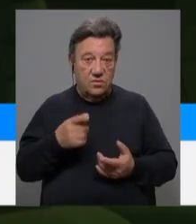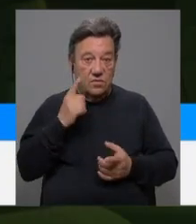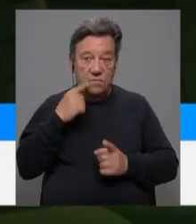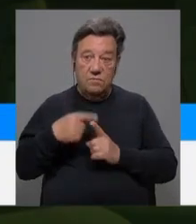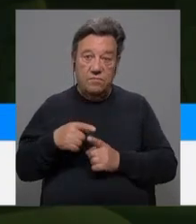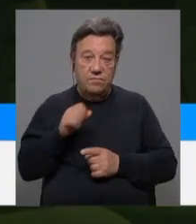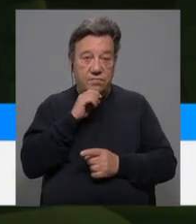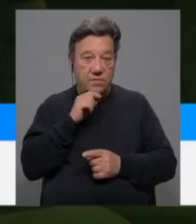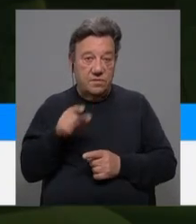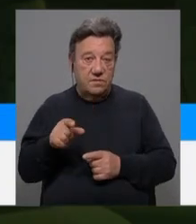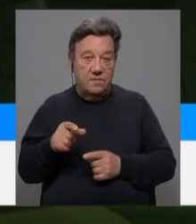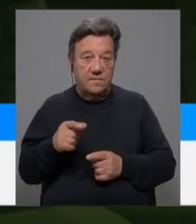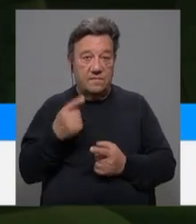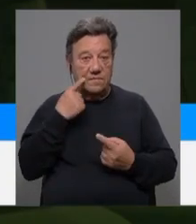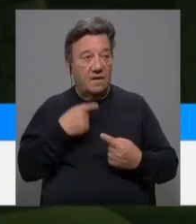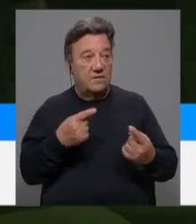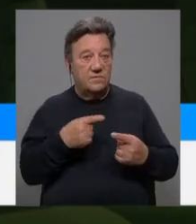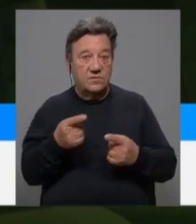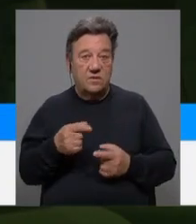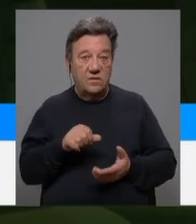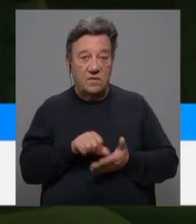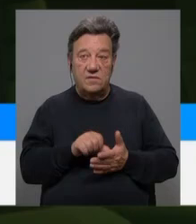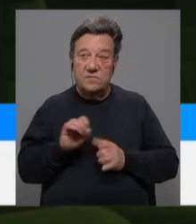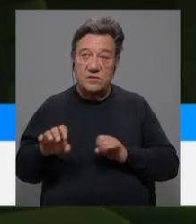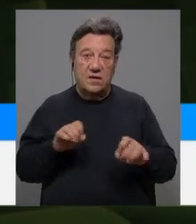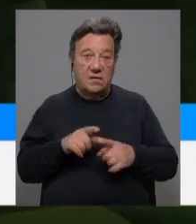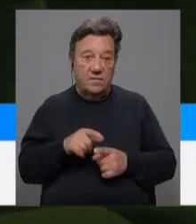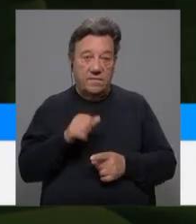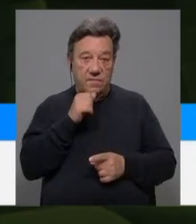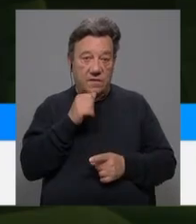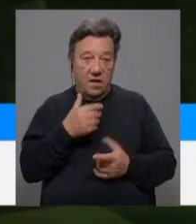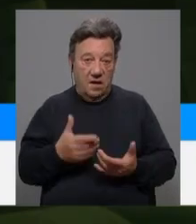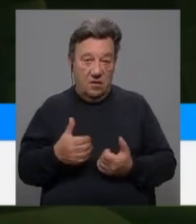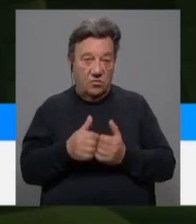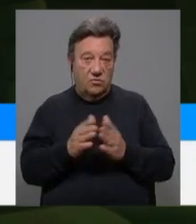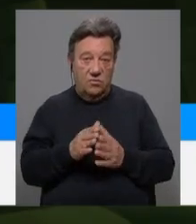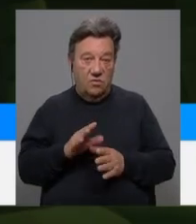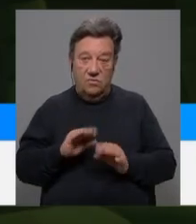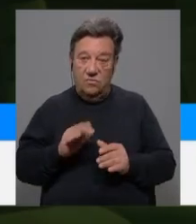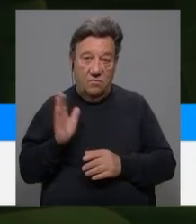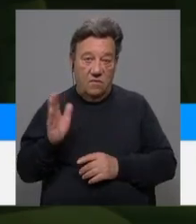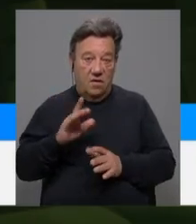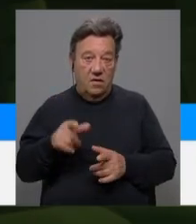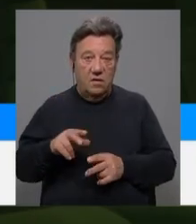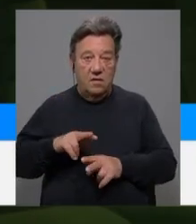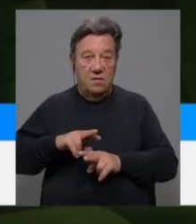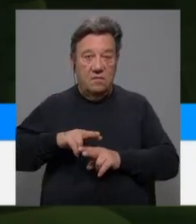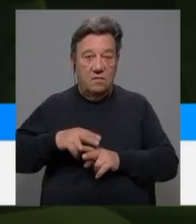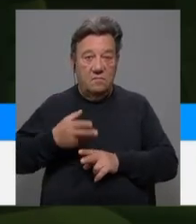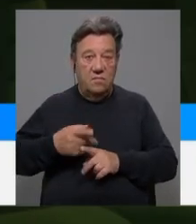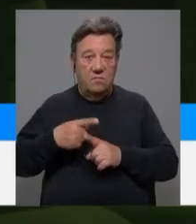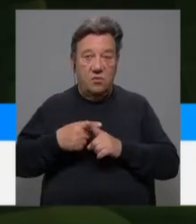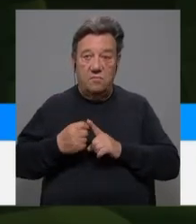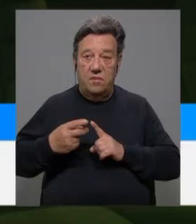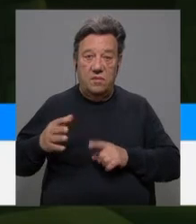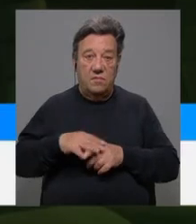potencial de exibição descentralizado em todo o lado é muitíssimo multiplicado